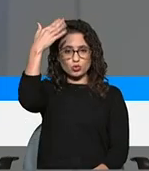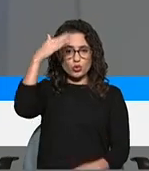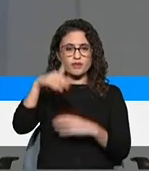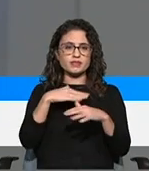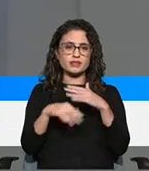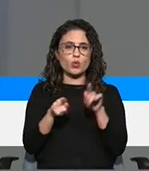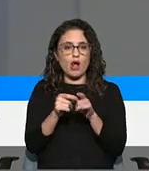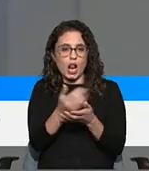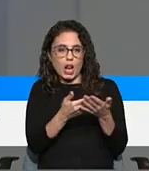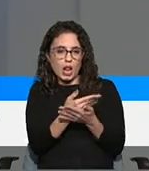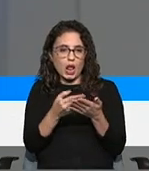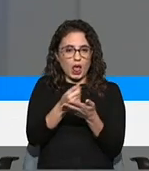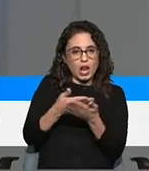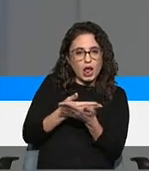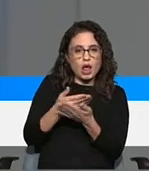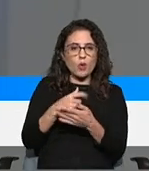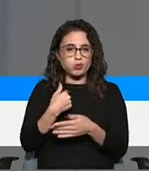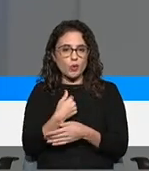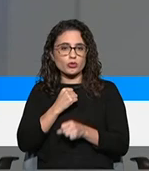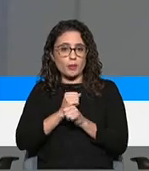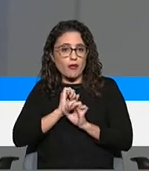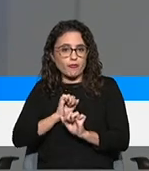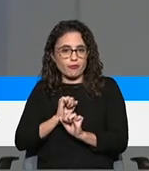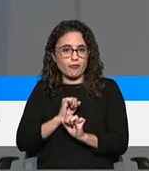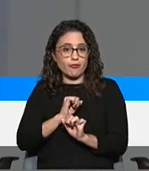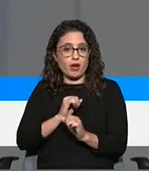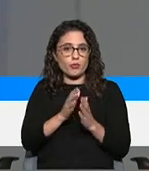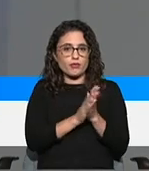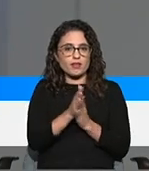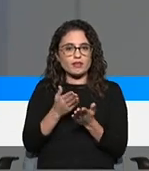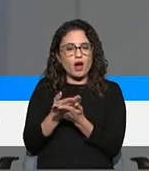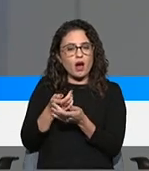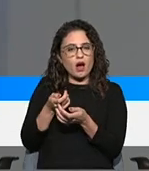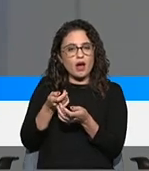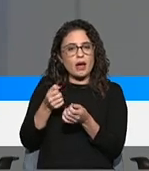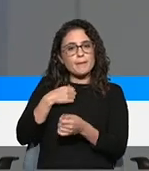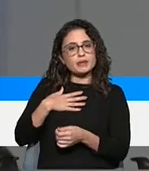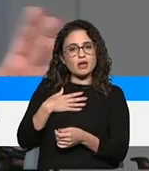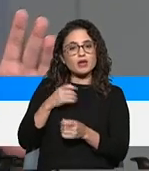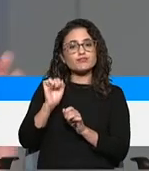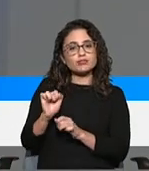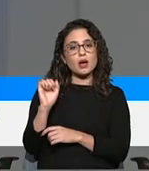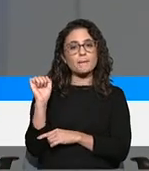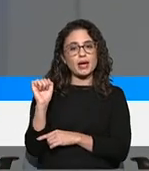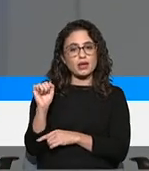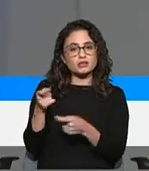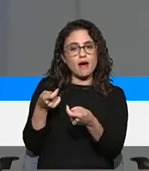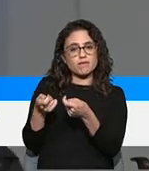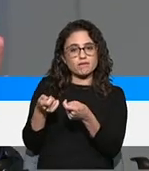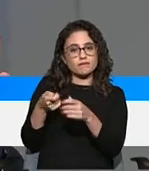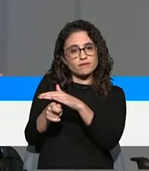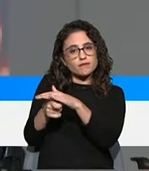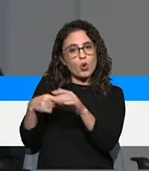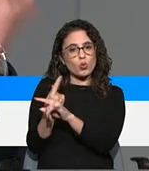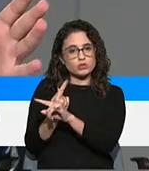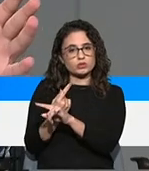negociatas e usar o seu cargo para beneficiar grupos de empresários próximos ao partido socialista é porque isto é tudo muito semelhante a José Sócrates José